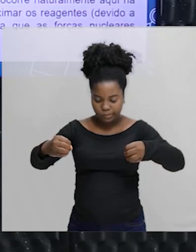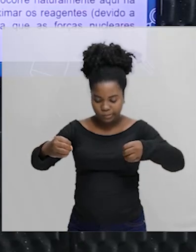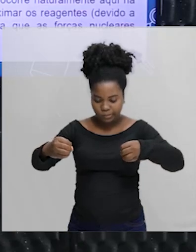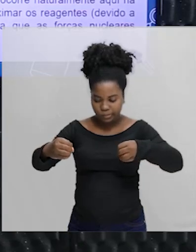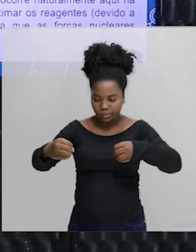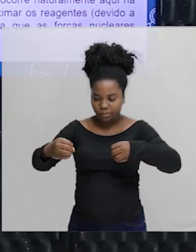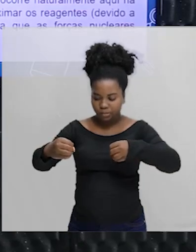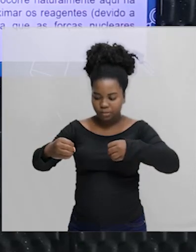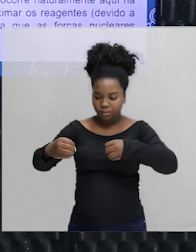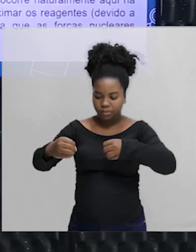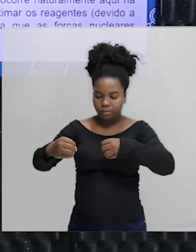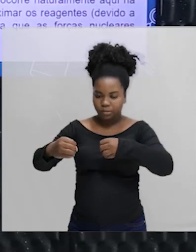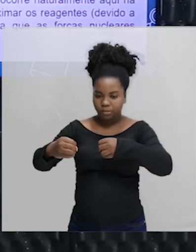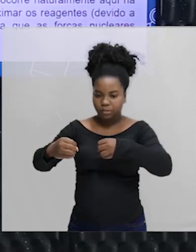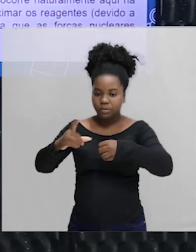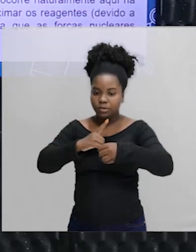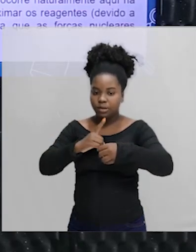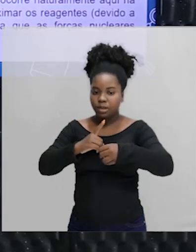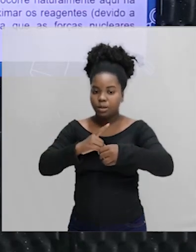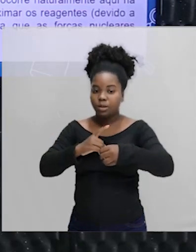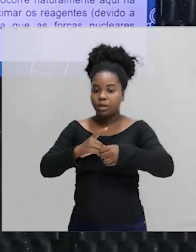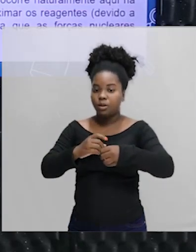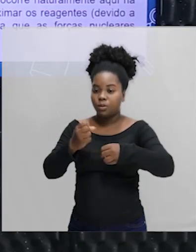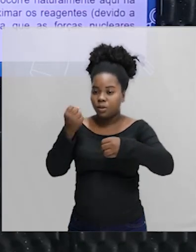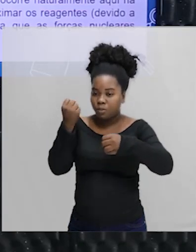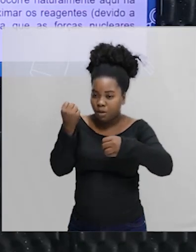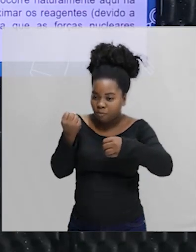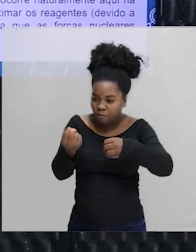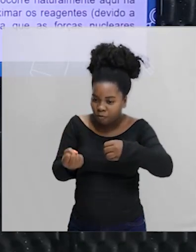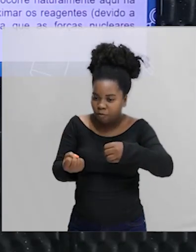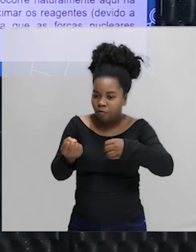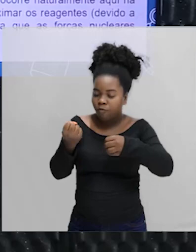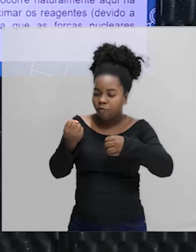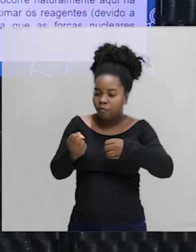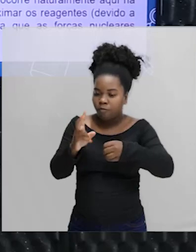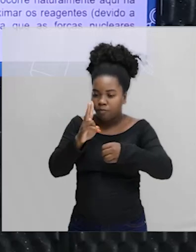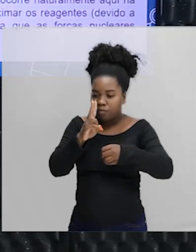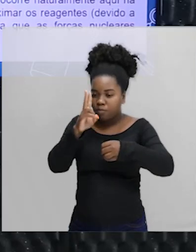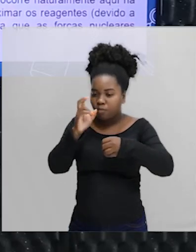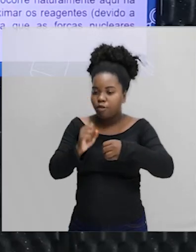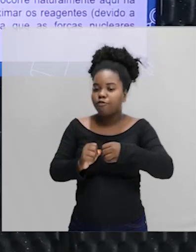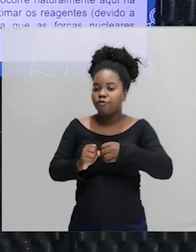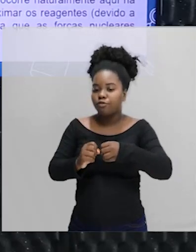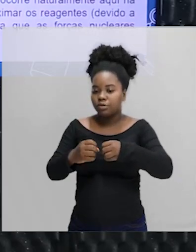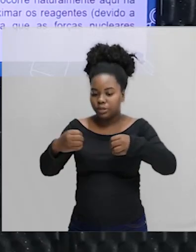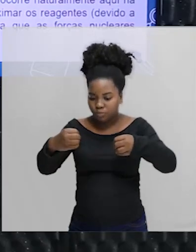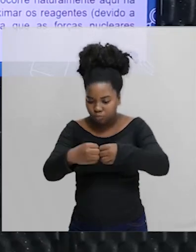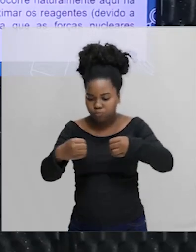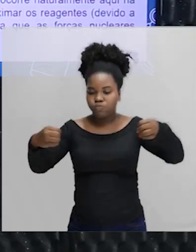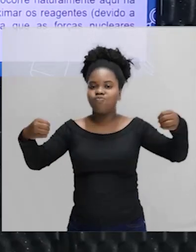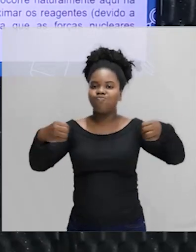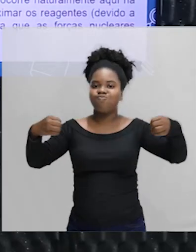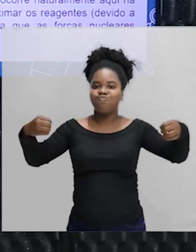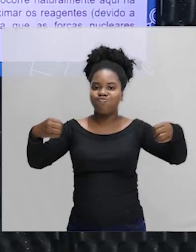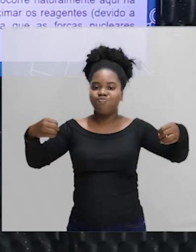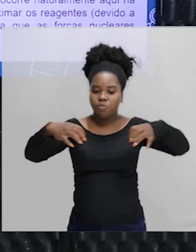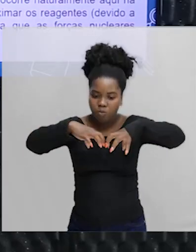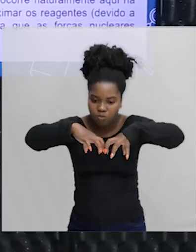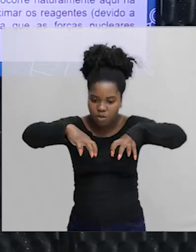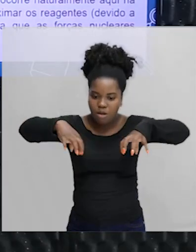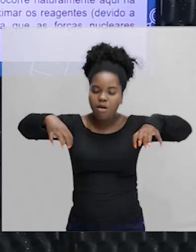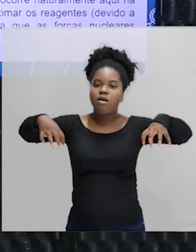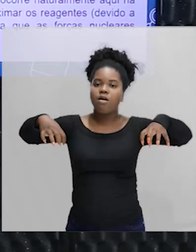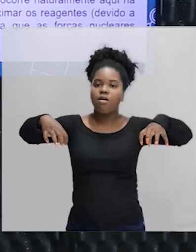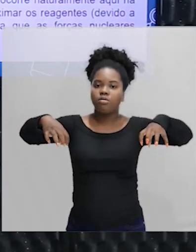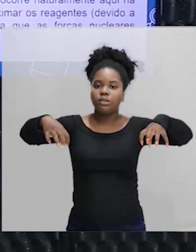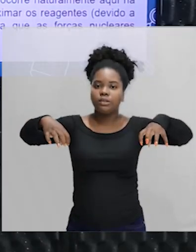falando, há uma força, que é uma força eletrostática de repulsão que acontece entre eles. Ou seja, naturalmente eles